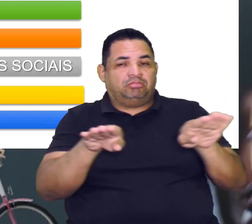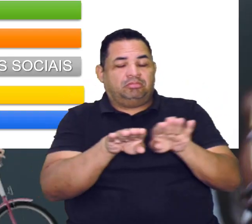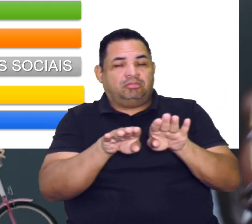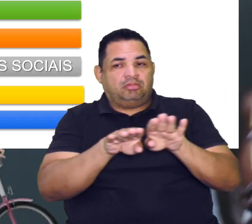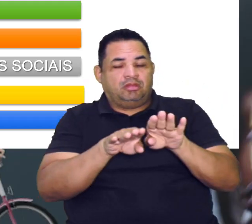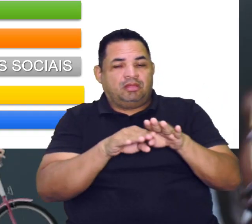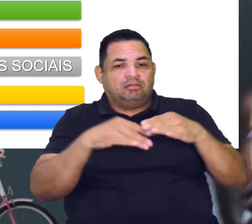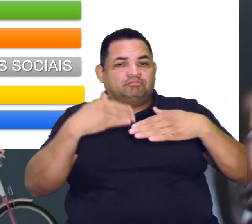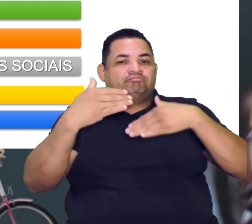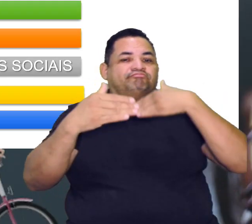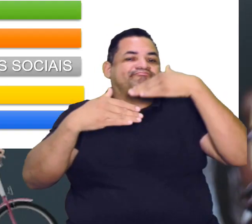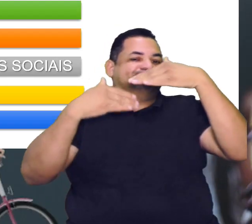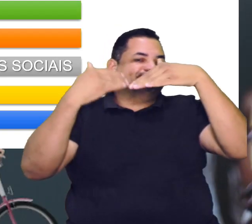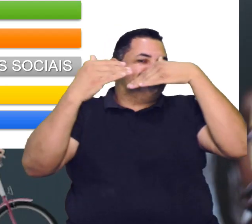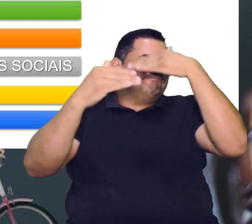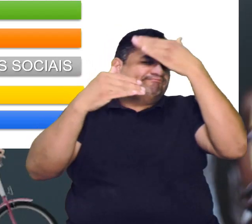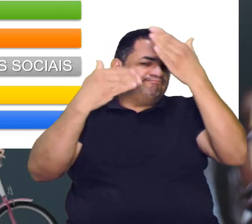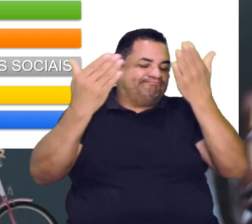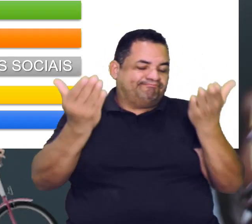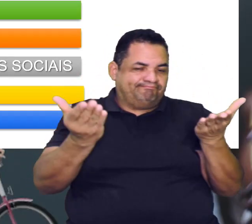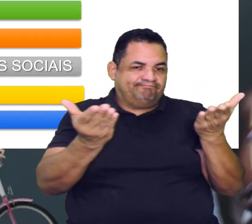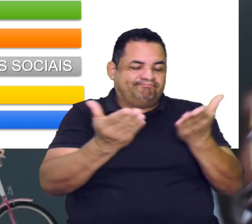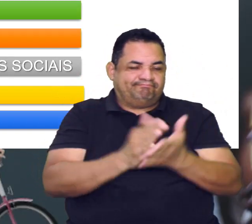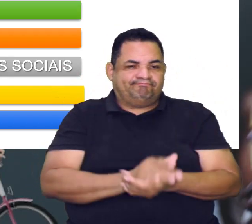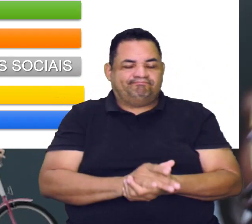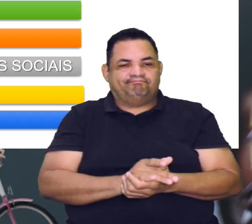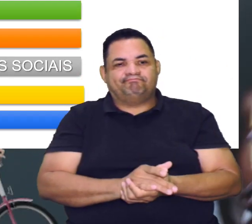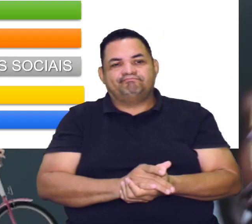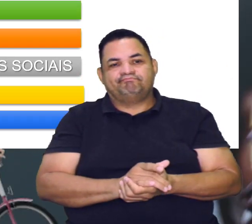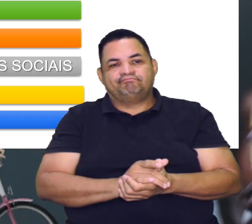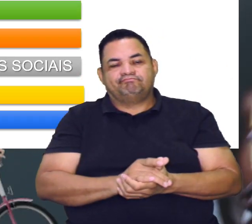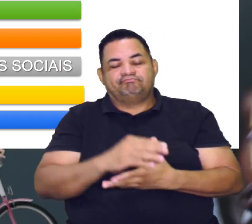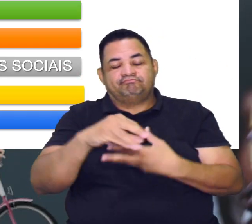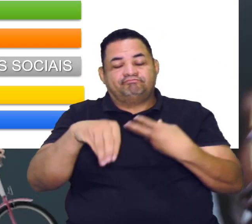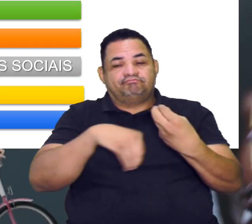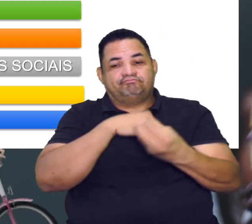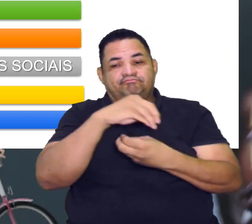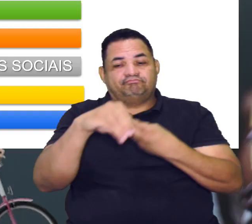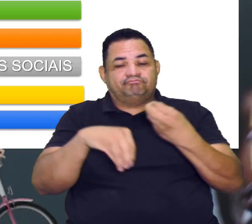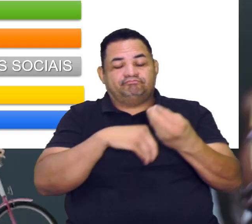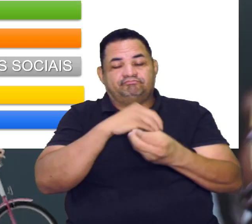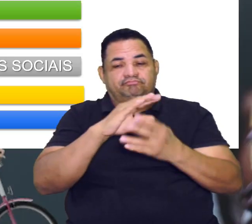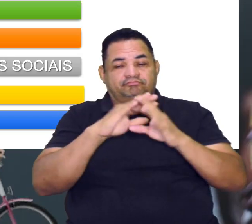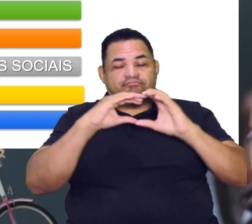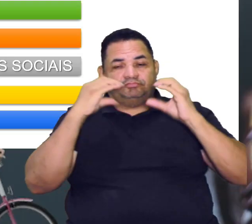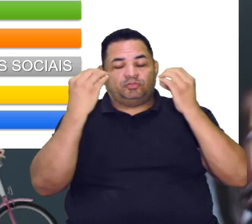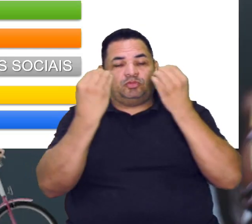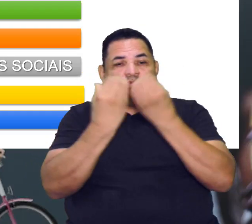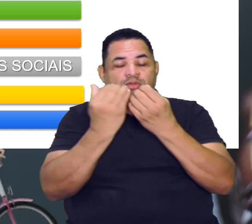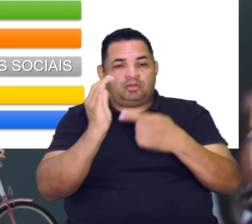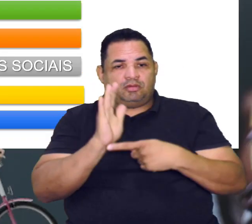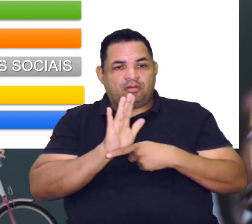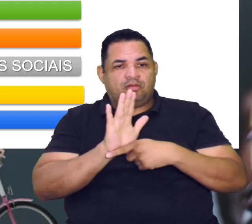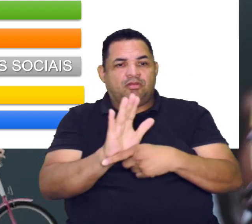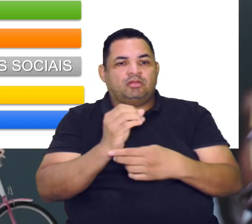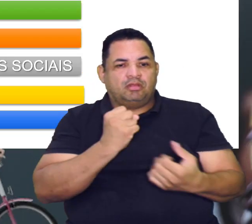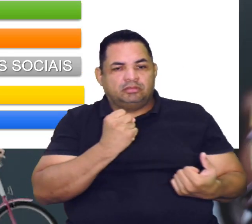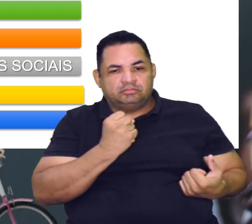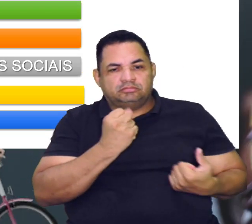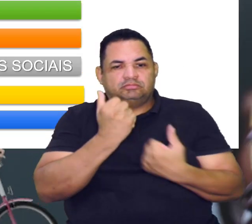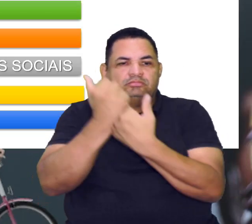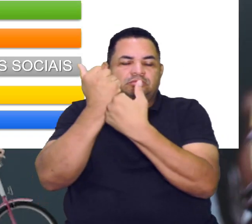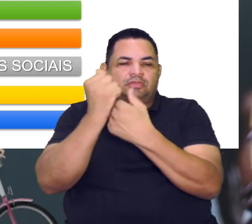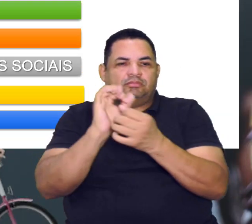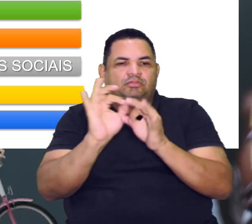posso, aí, à medida do teu interesse, estar envolvido em diversas comunidades de apoio, de